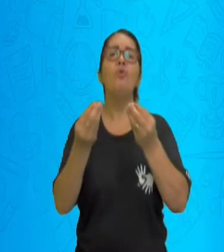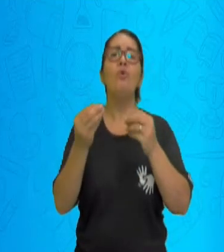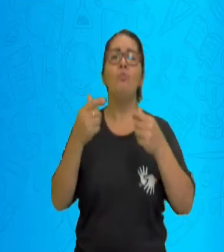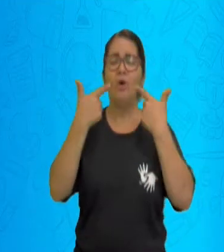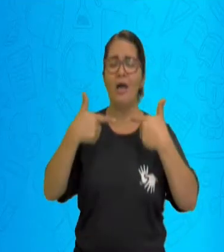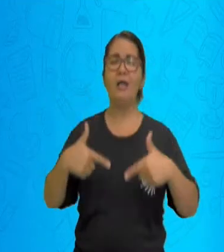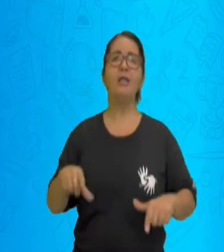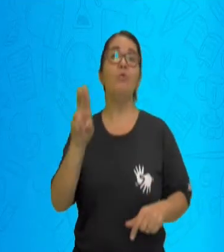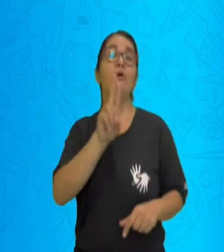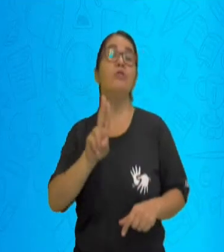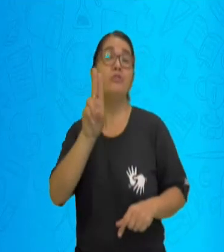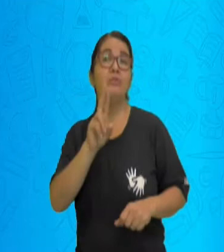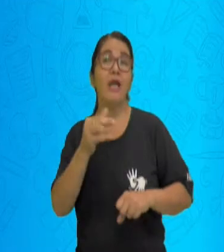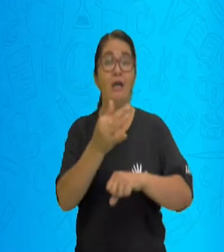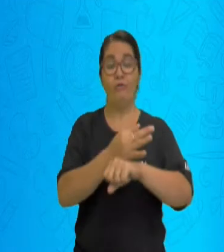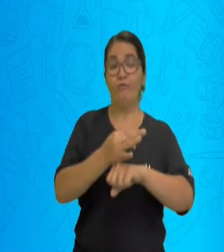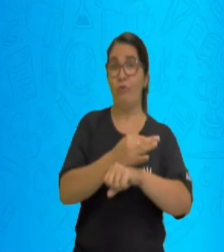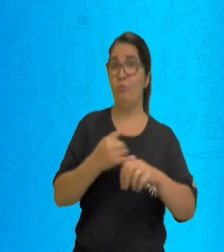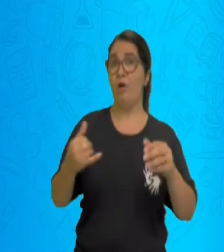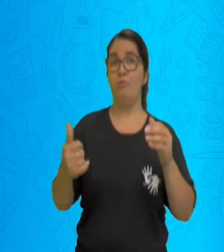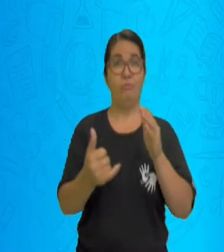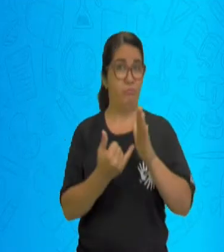o discurso.